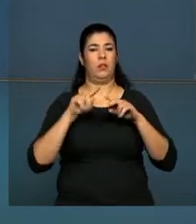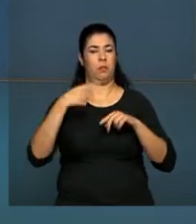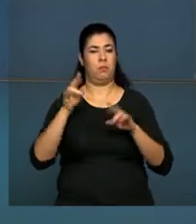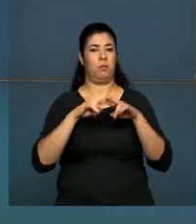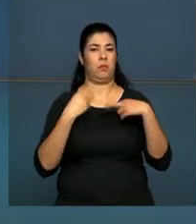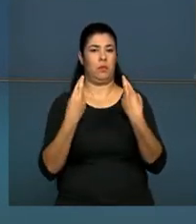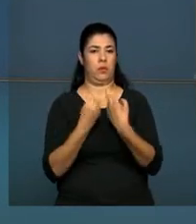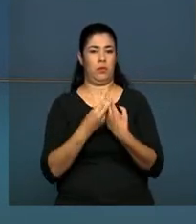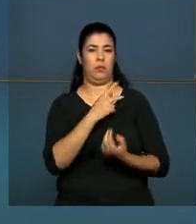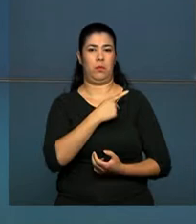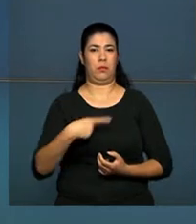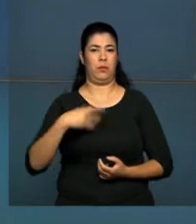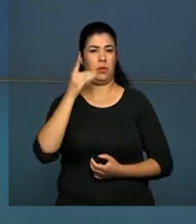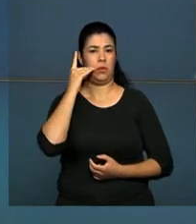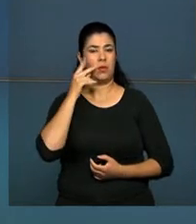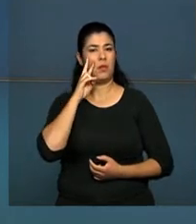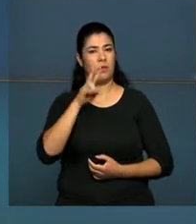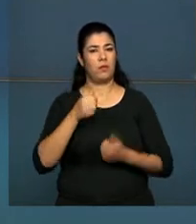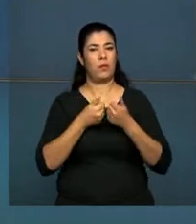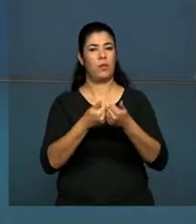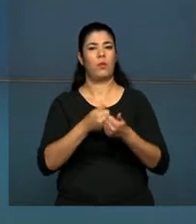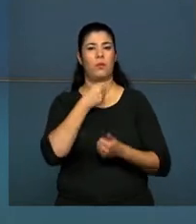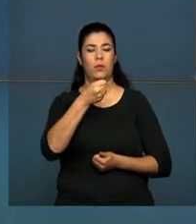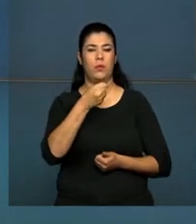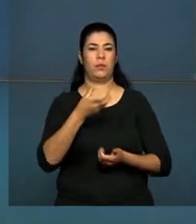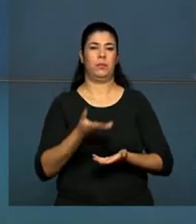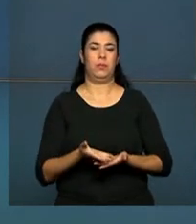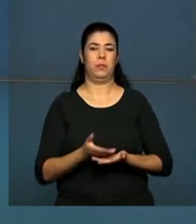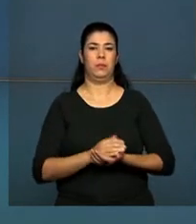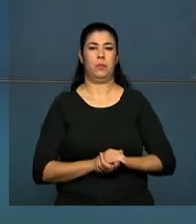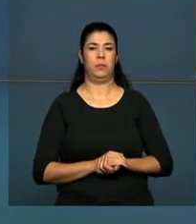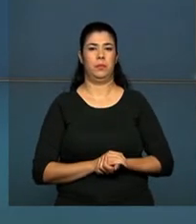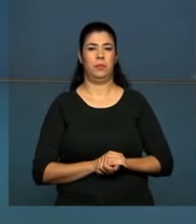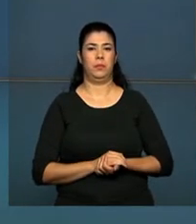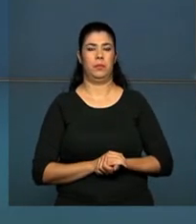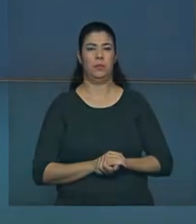presidenta Dilma Rousseff. Reveja agora a entrevista completa.